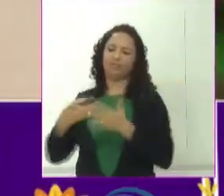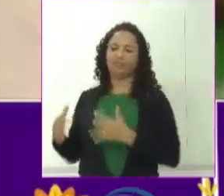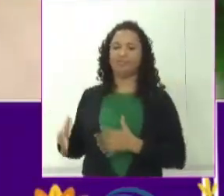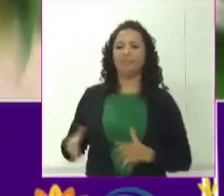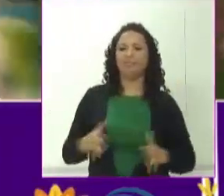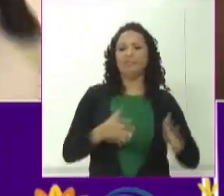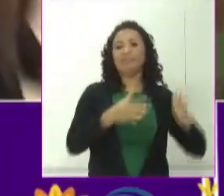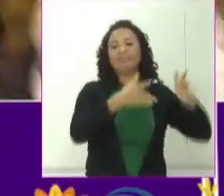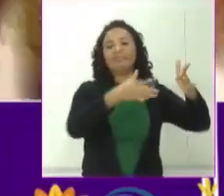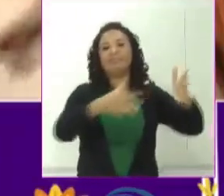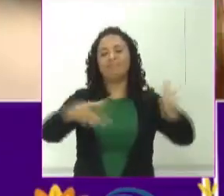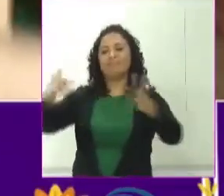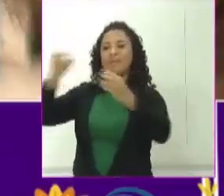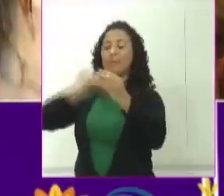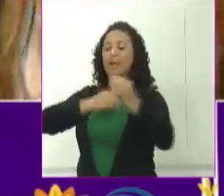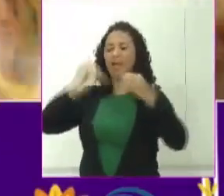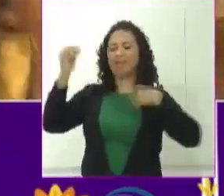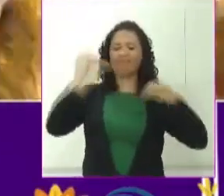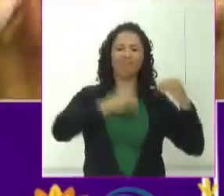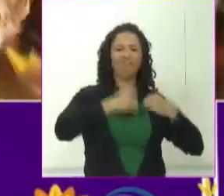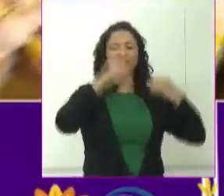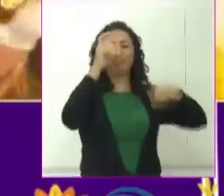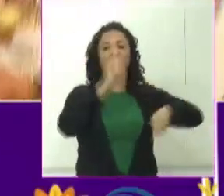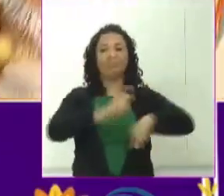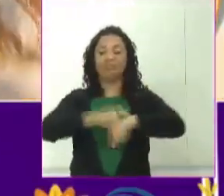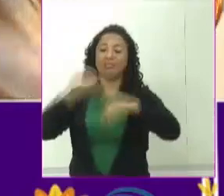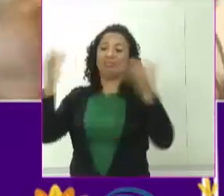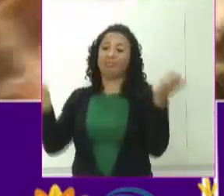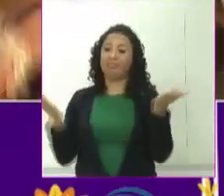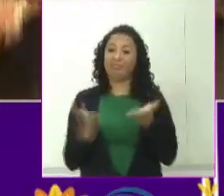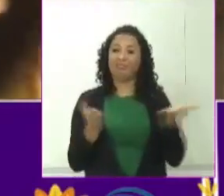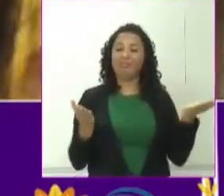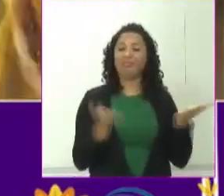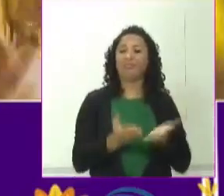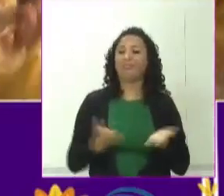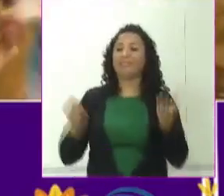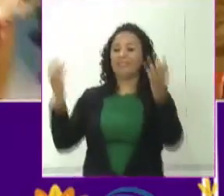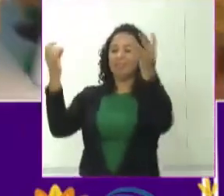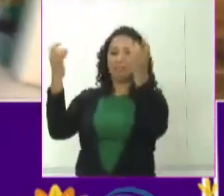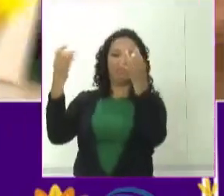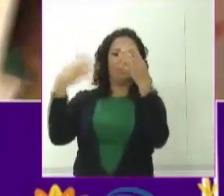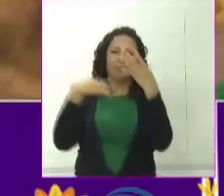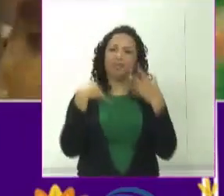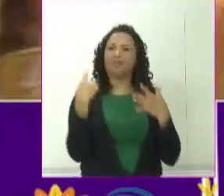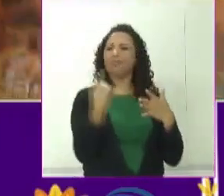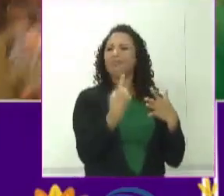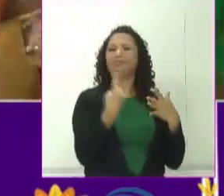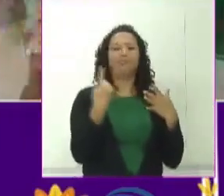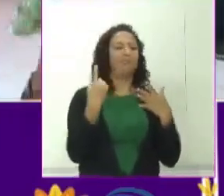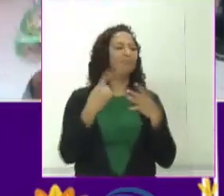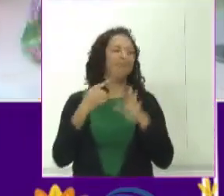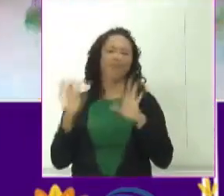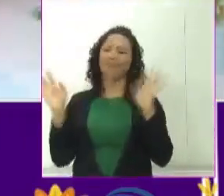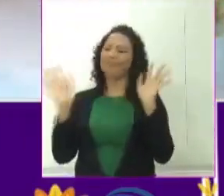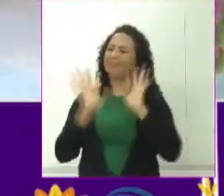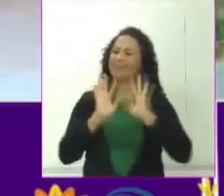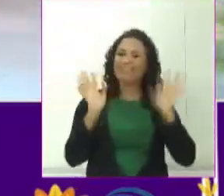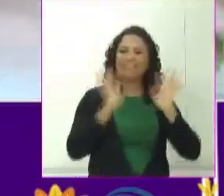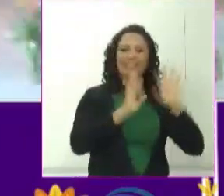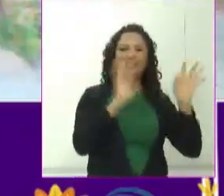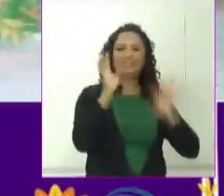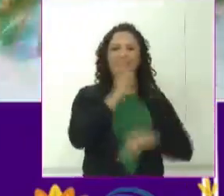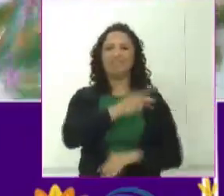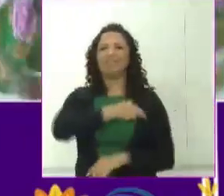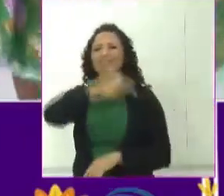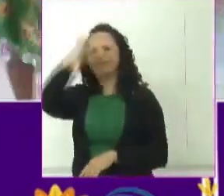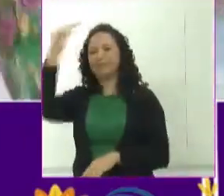caminhos. Pecadores agora e na hora. Não me deixe sozinho,